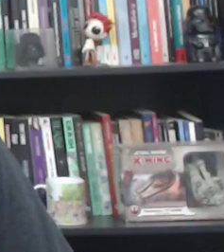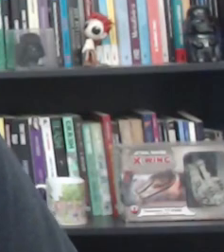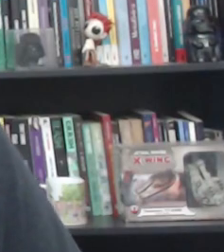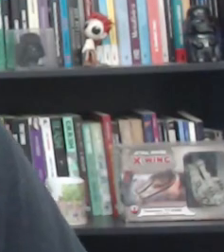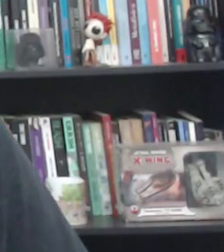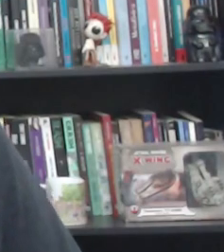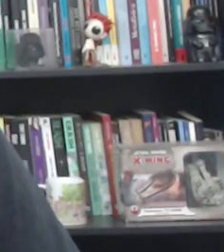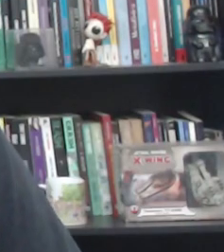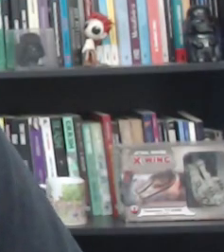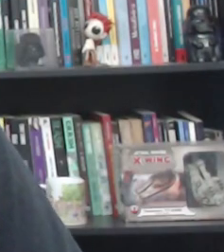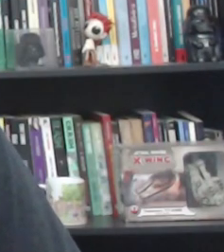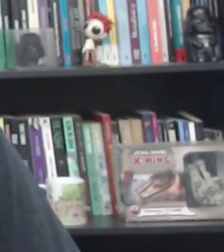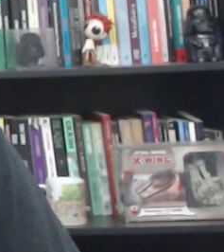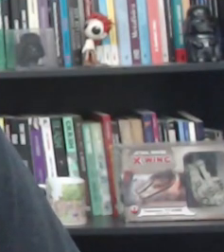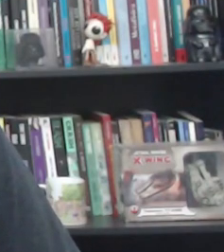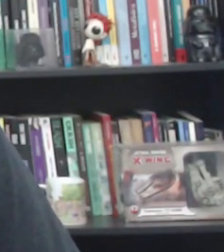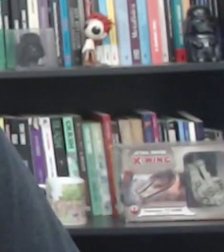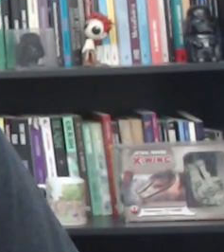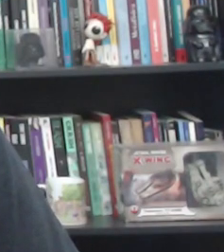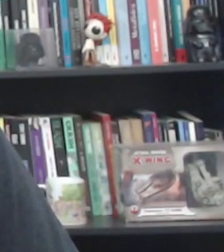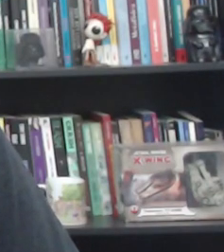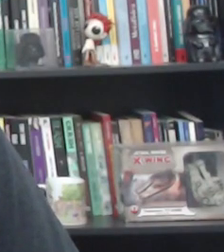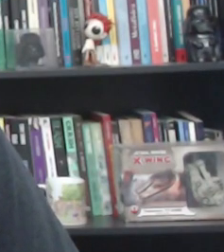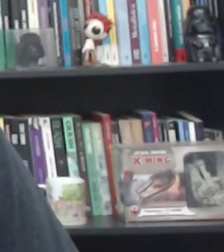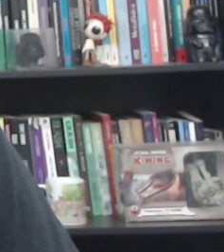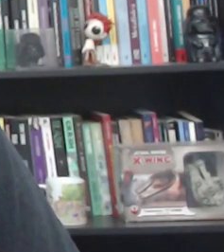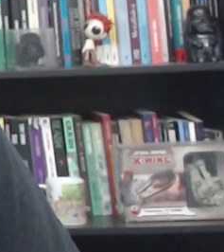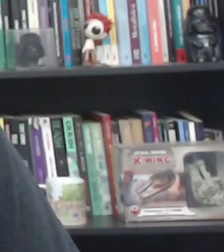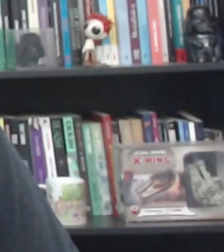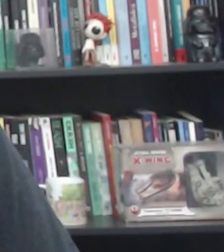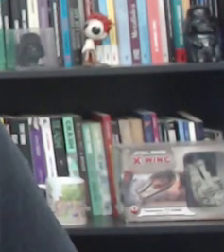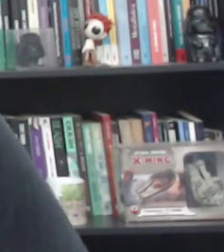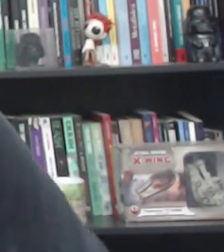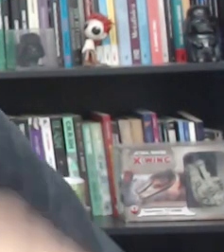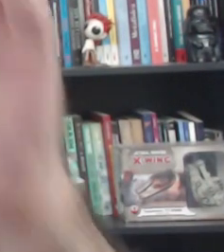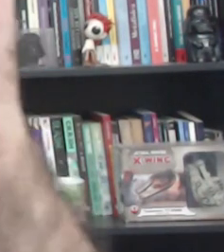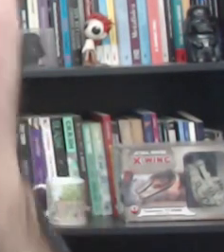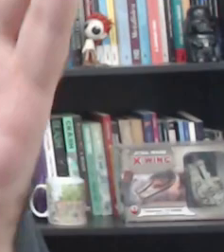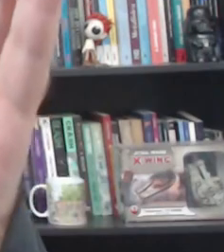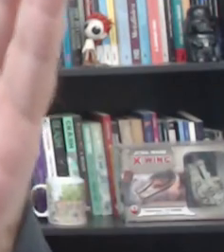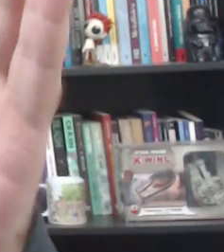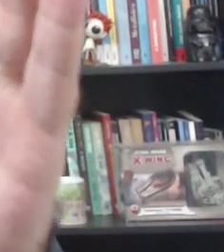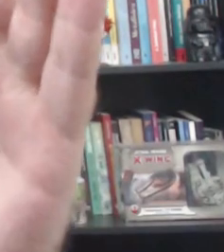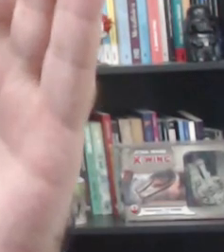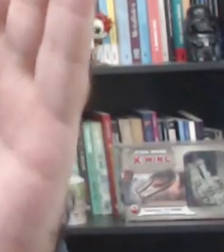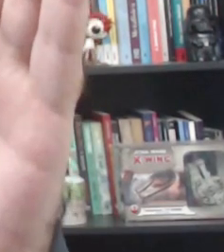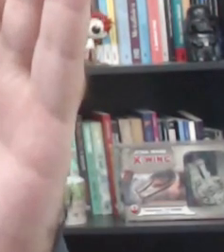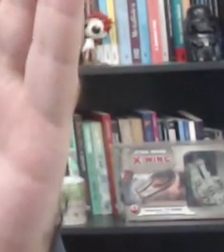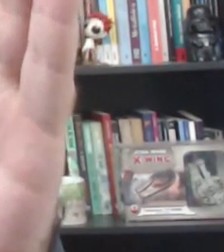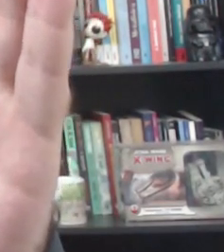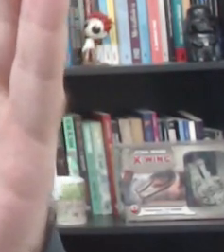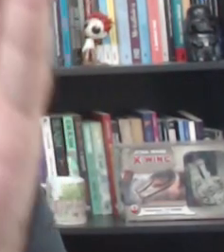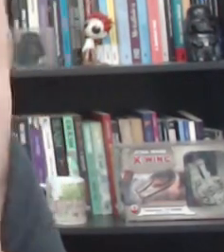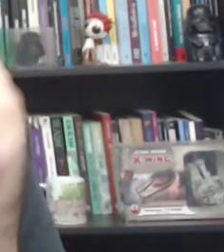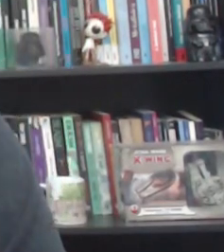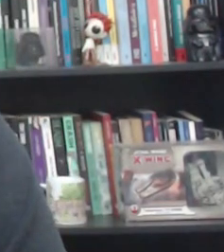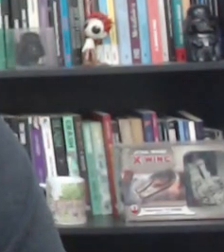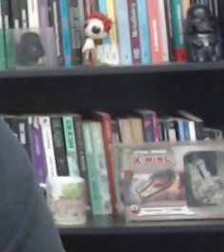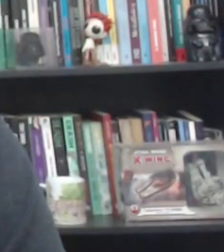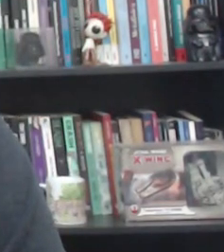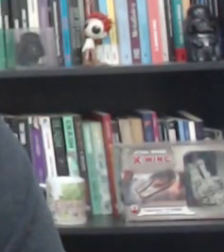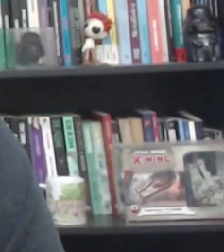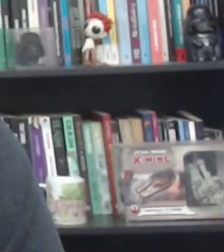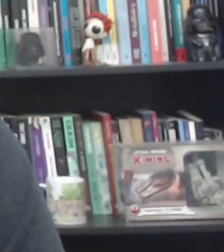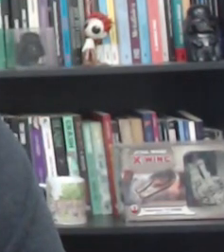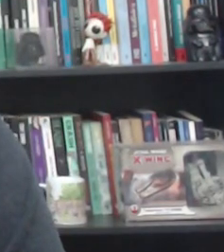acessível ainda os conteúdos que a gente gravou nesses cursos Então nesse primeiro corte a gente vai abordar a gente